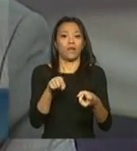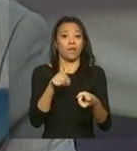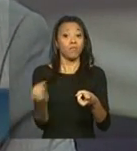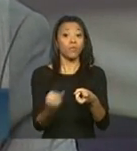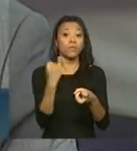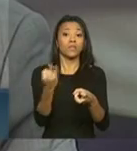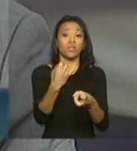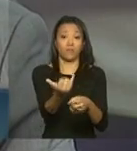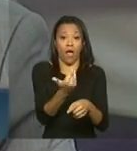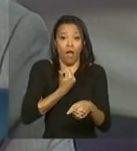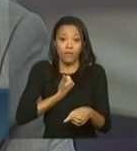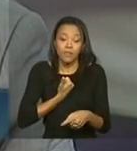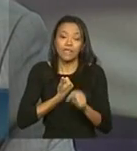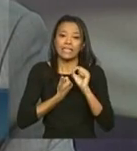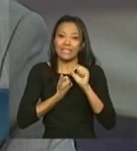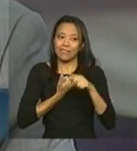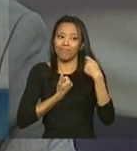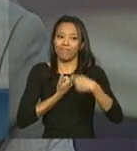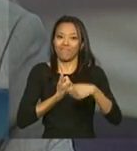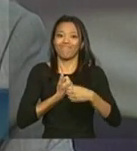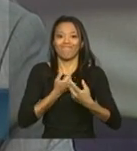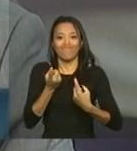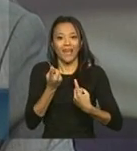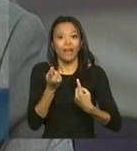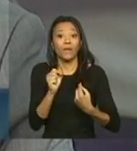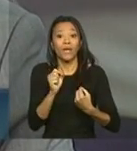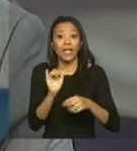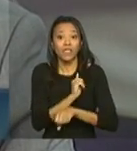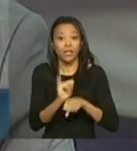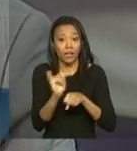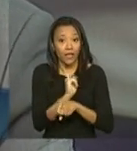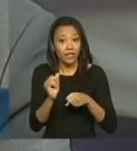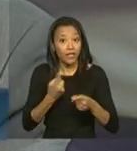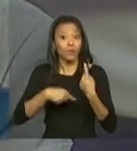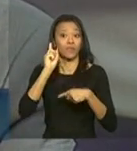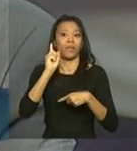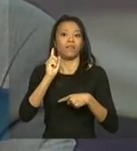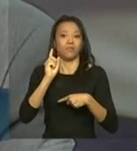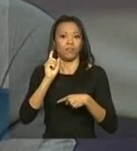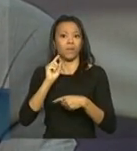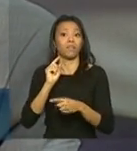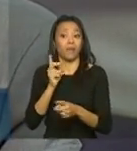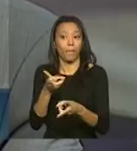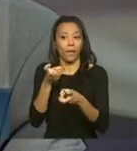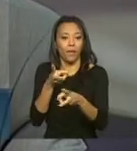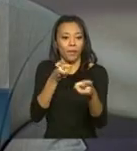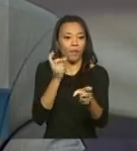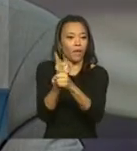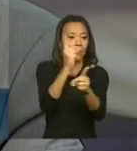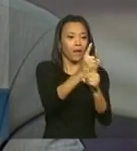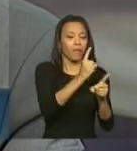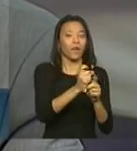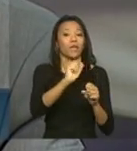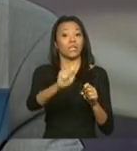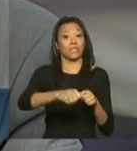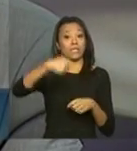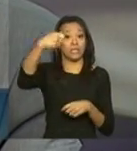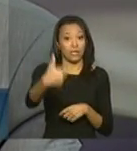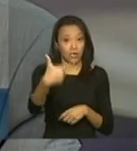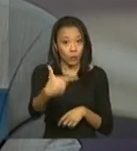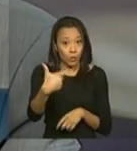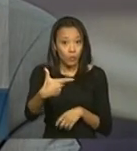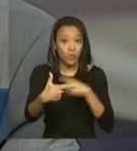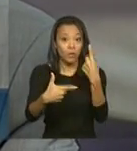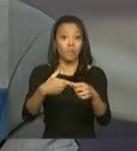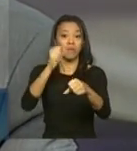sinais de que, efetivamente, está tendo sucesso a estratégia. Aí, num segundo momento, com a interrupção da transmissão